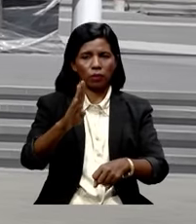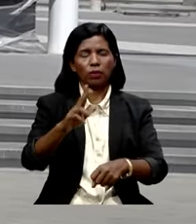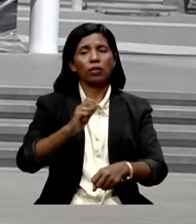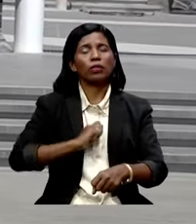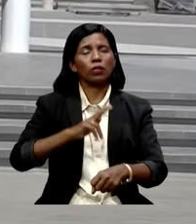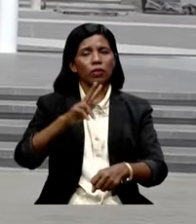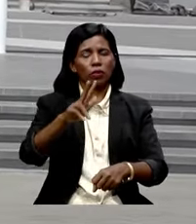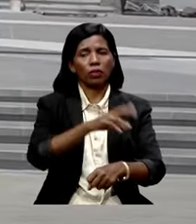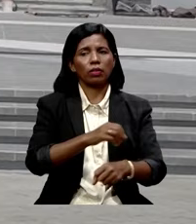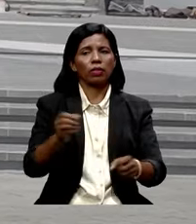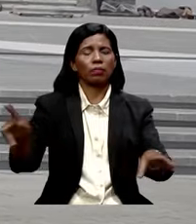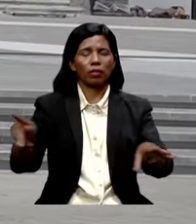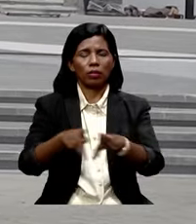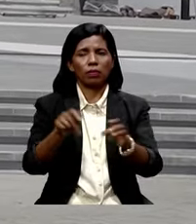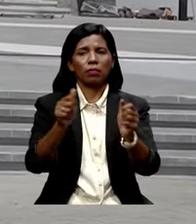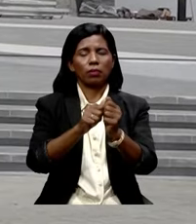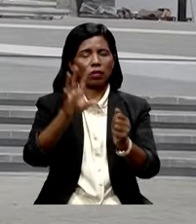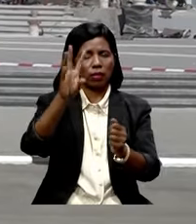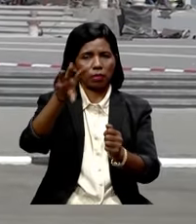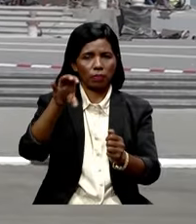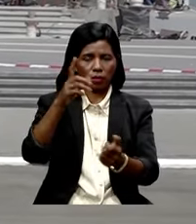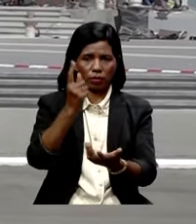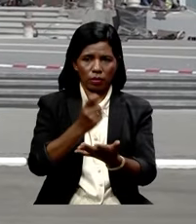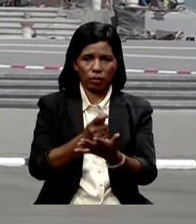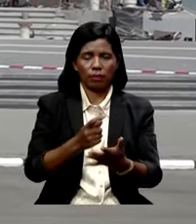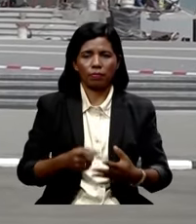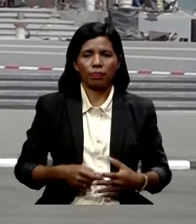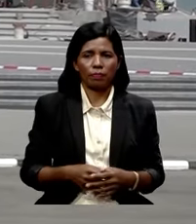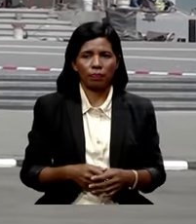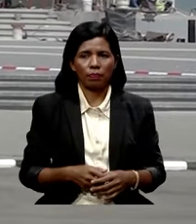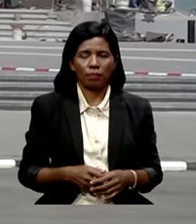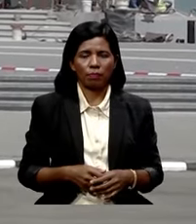participa o Cisarane Rei Runatos Nen Resin, a Gina Lola Jacinto Fuca, GMN.